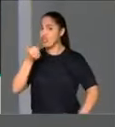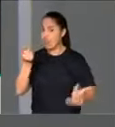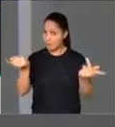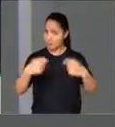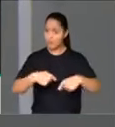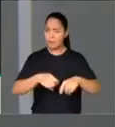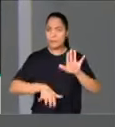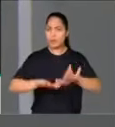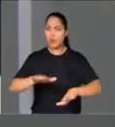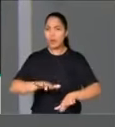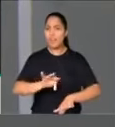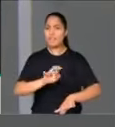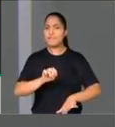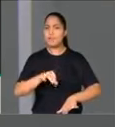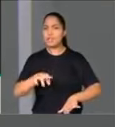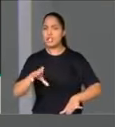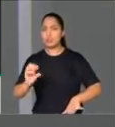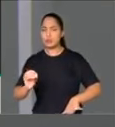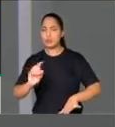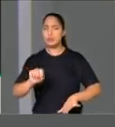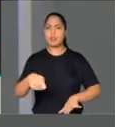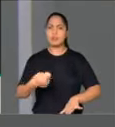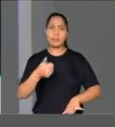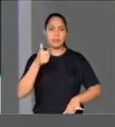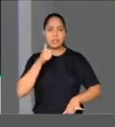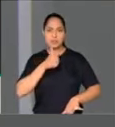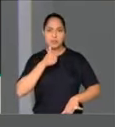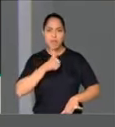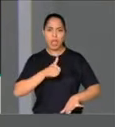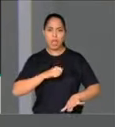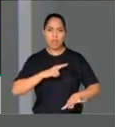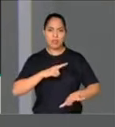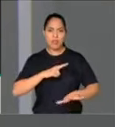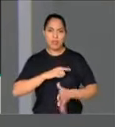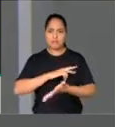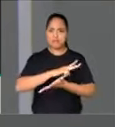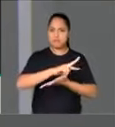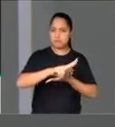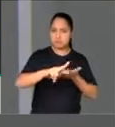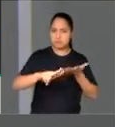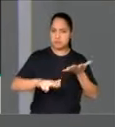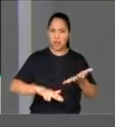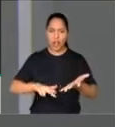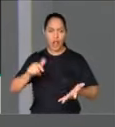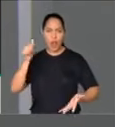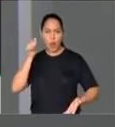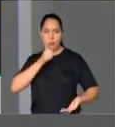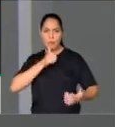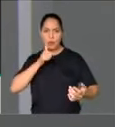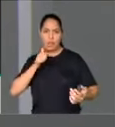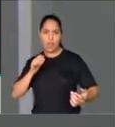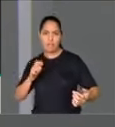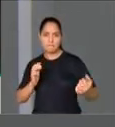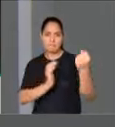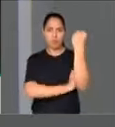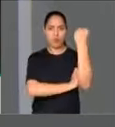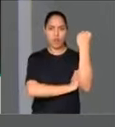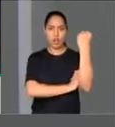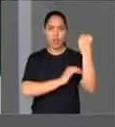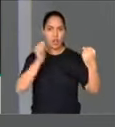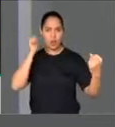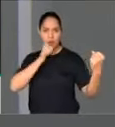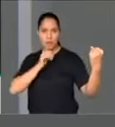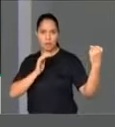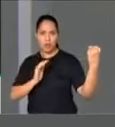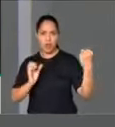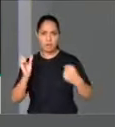qualquer feminismo. O feminismo é uma urgência no mundo. Mas é preciso afirmar que nem todo feminismo liberta, emancipa,